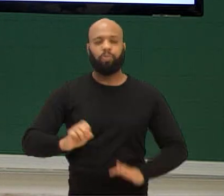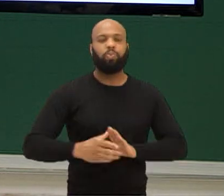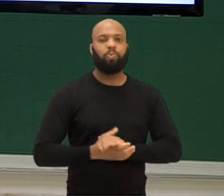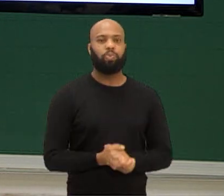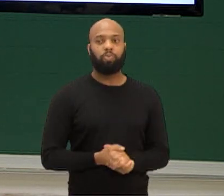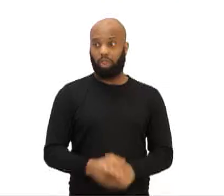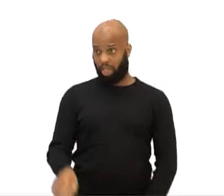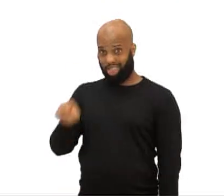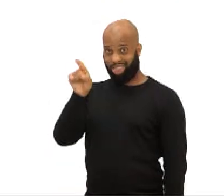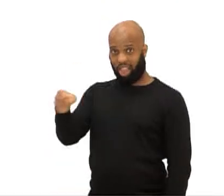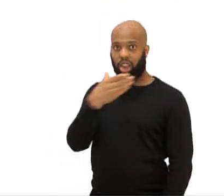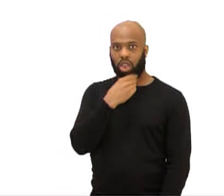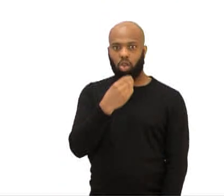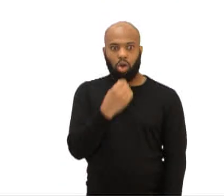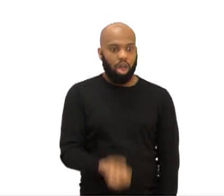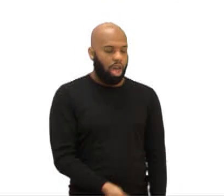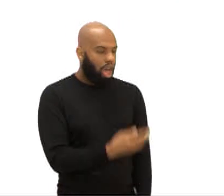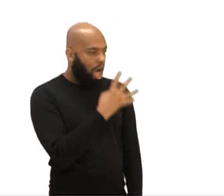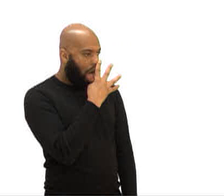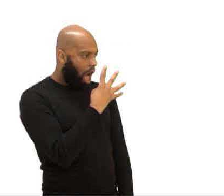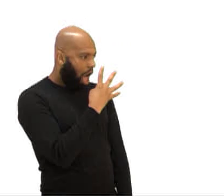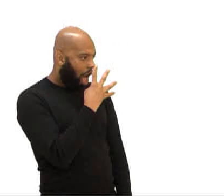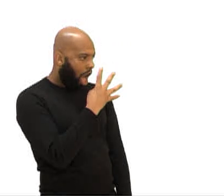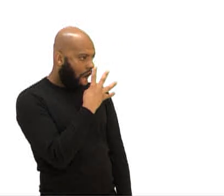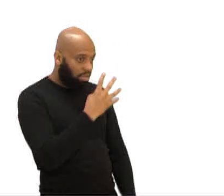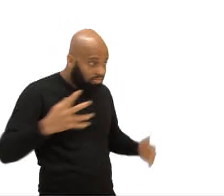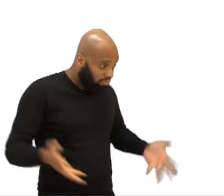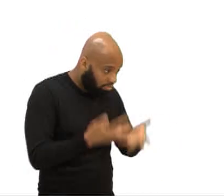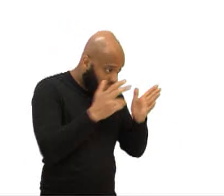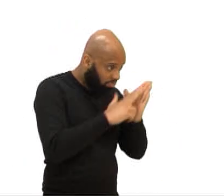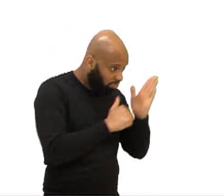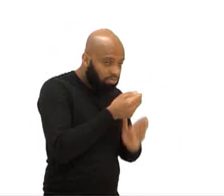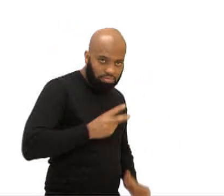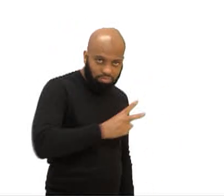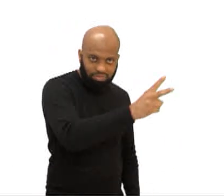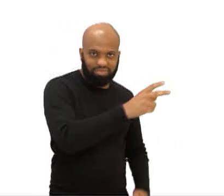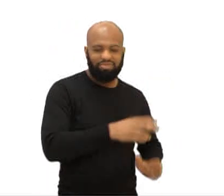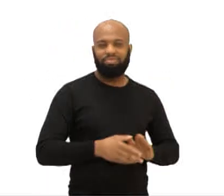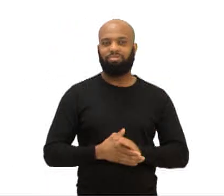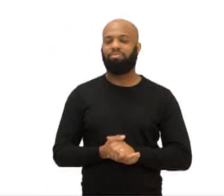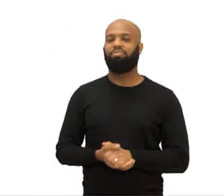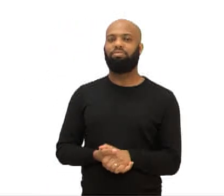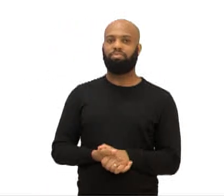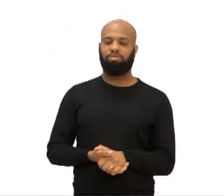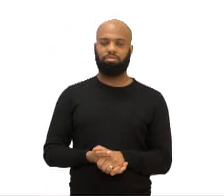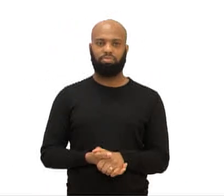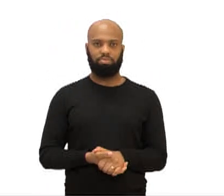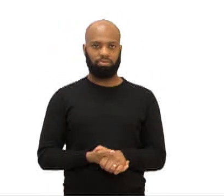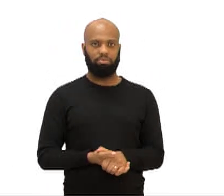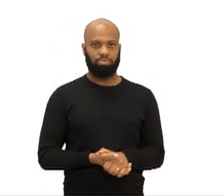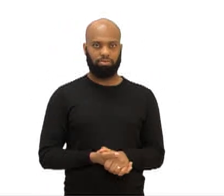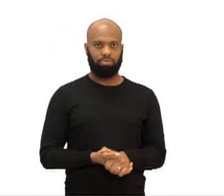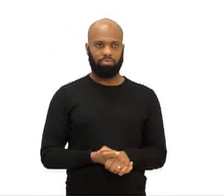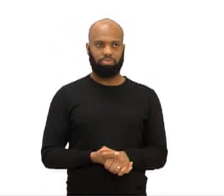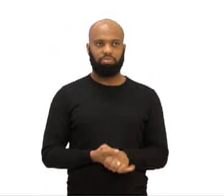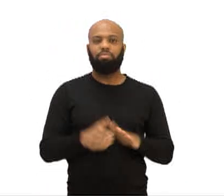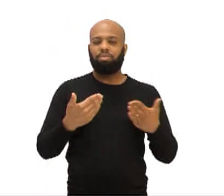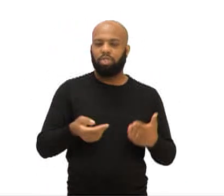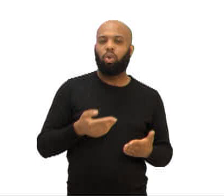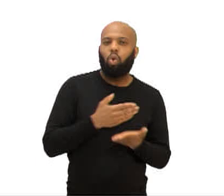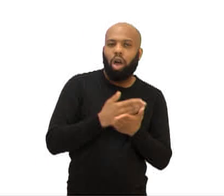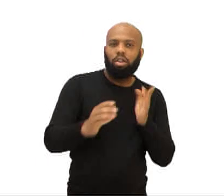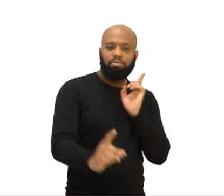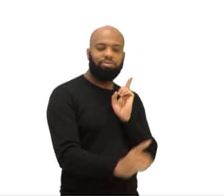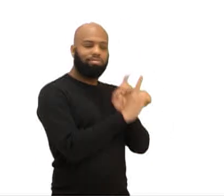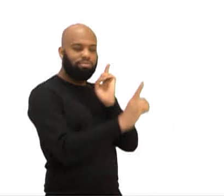suas obras e la animou para que continuara pintando. E desde esse dia, eles se encontravam constantemente. Então, eles começaram a